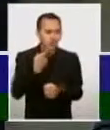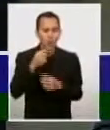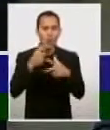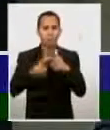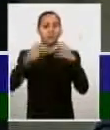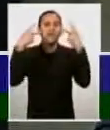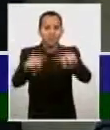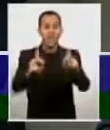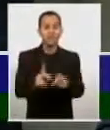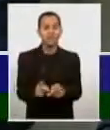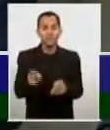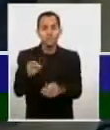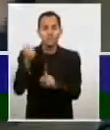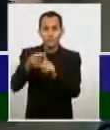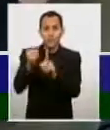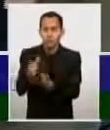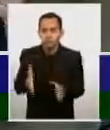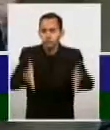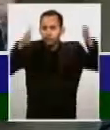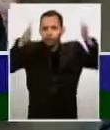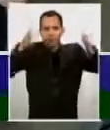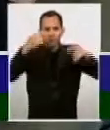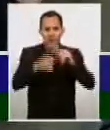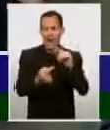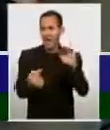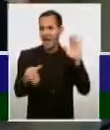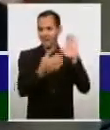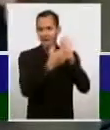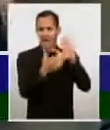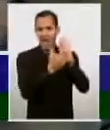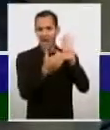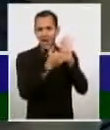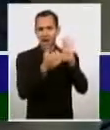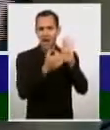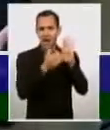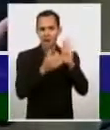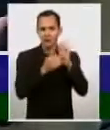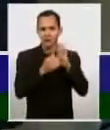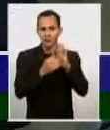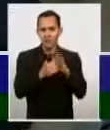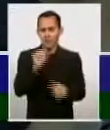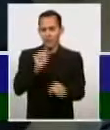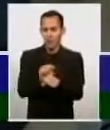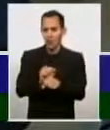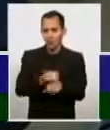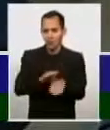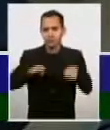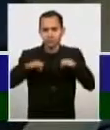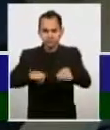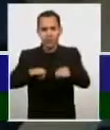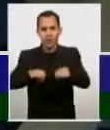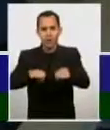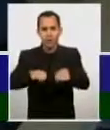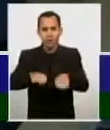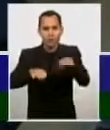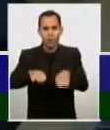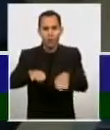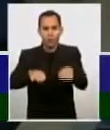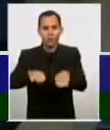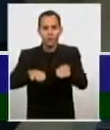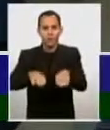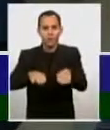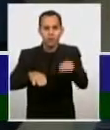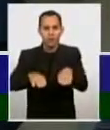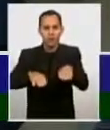nenhum, fecha o vidro e põe lá agora. Pôr lá no na caçamba e parar do lado do carro de todo mundo, você está